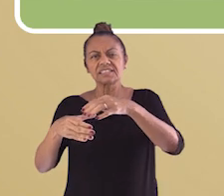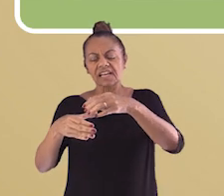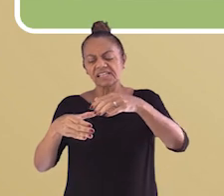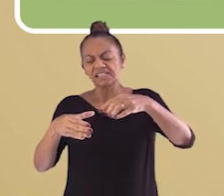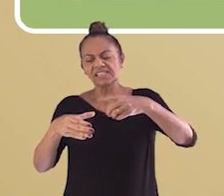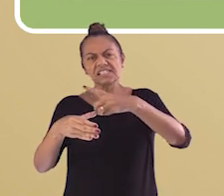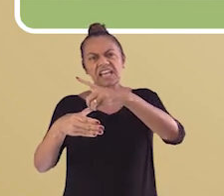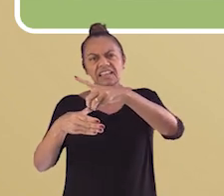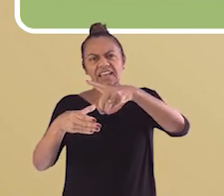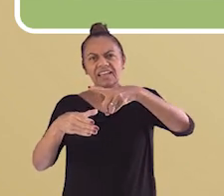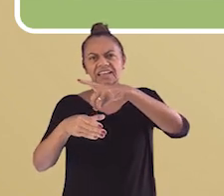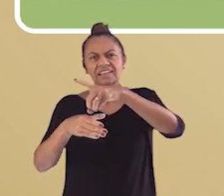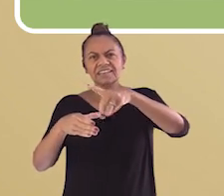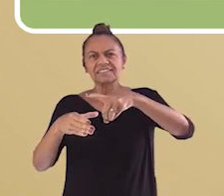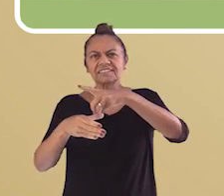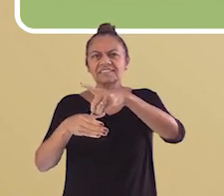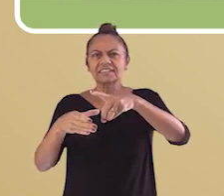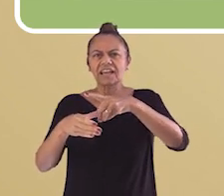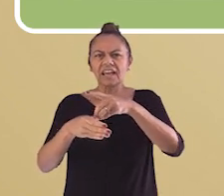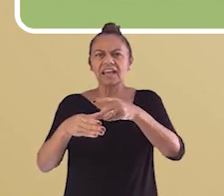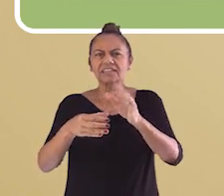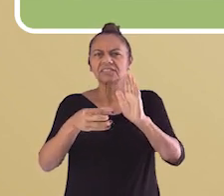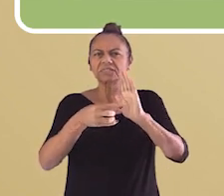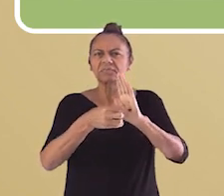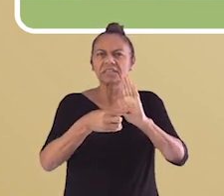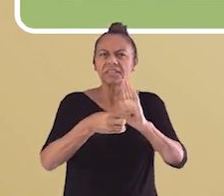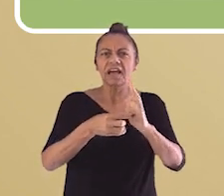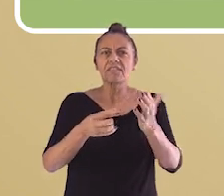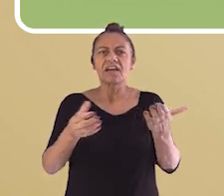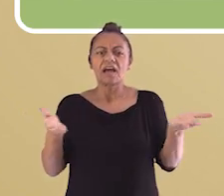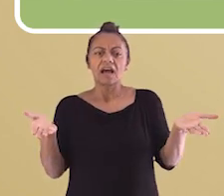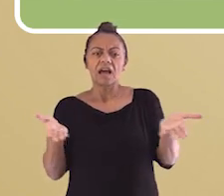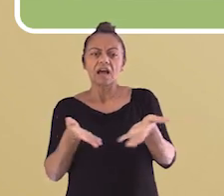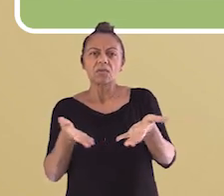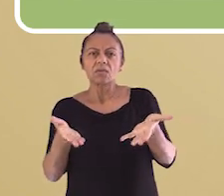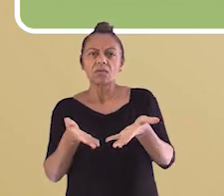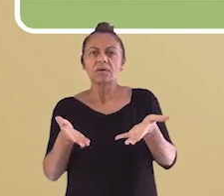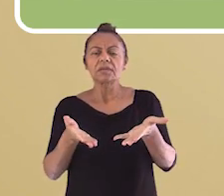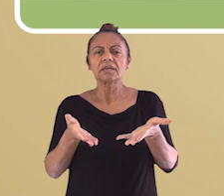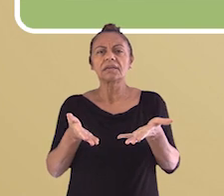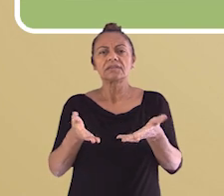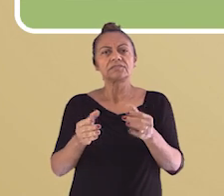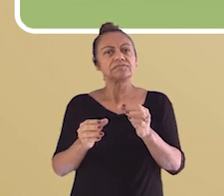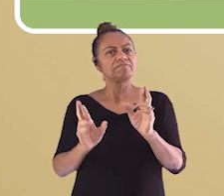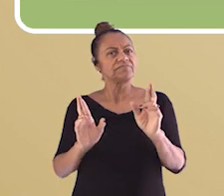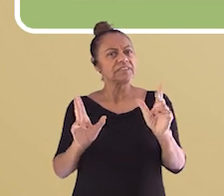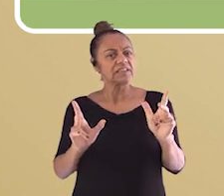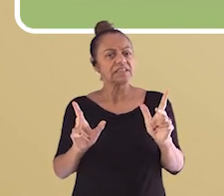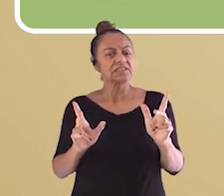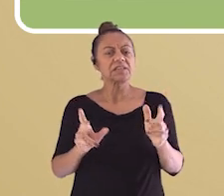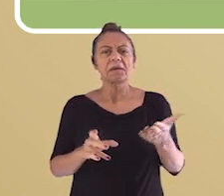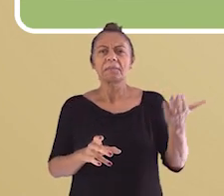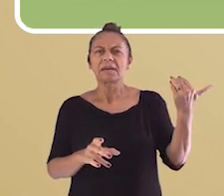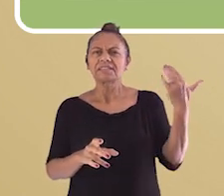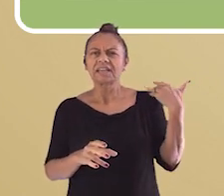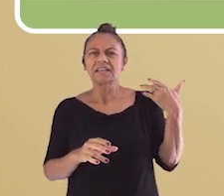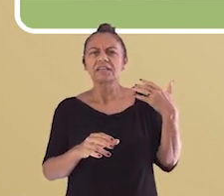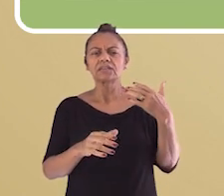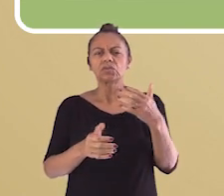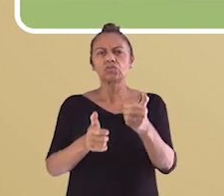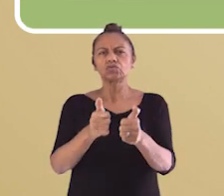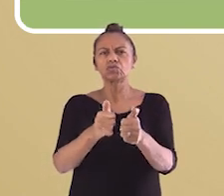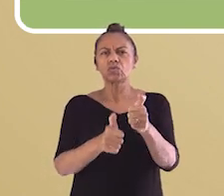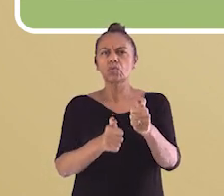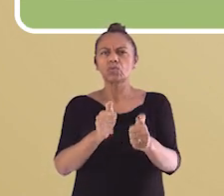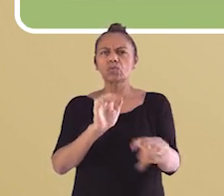DVDs, disquetes e pendrives. O que antes era visto como um jogo de criança, hoje é um mercado que